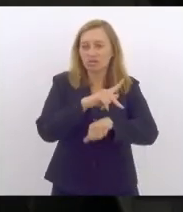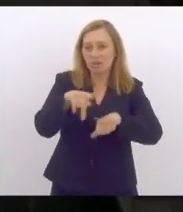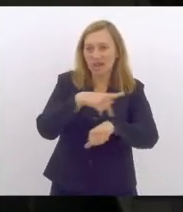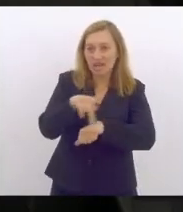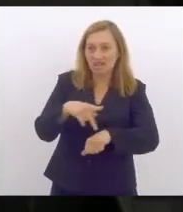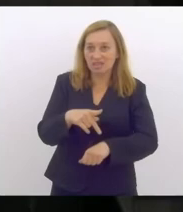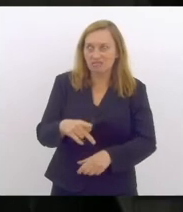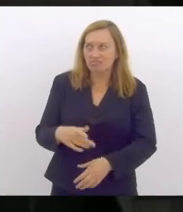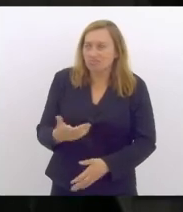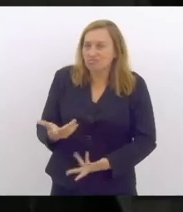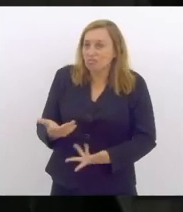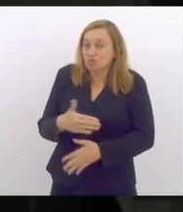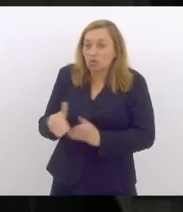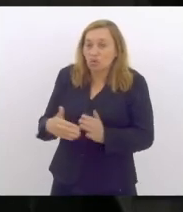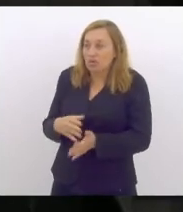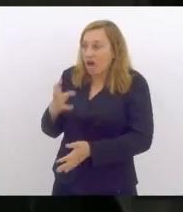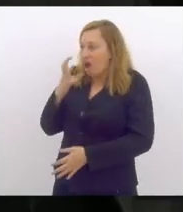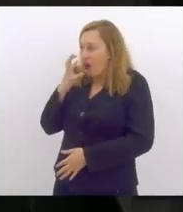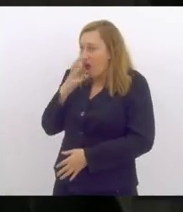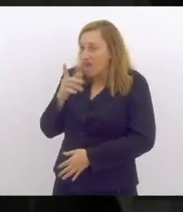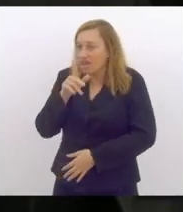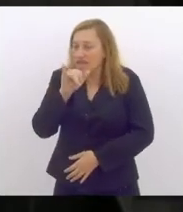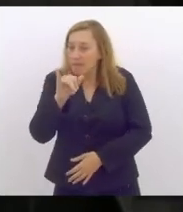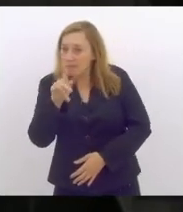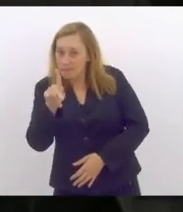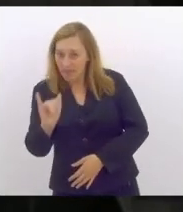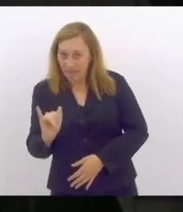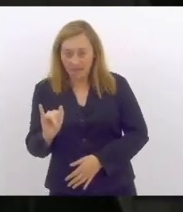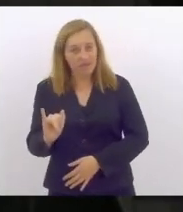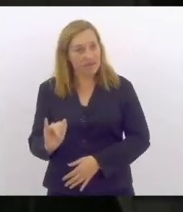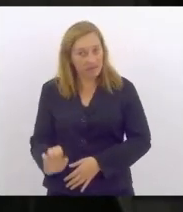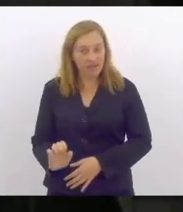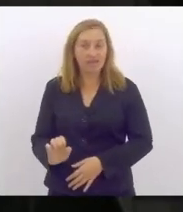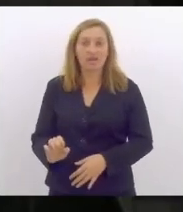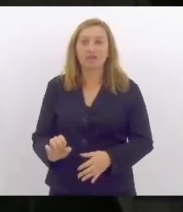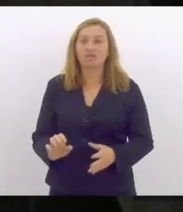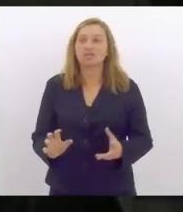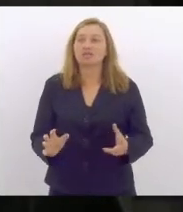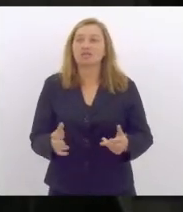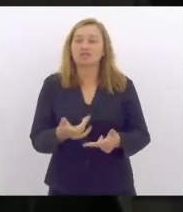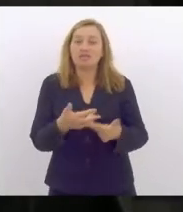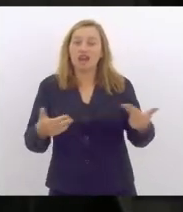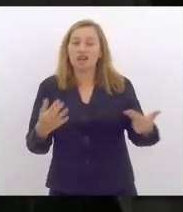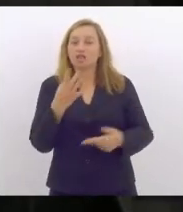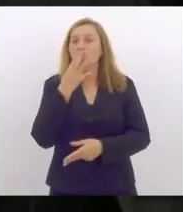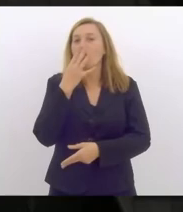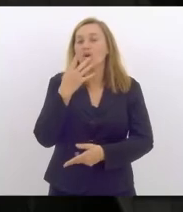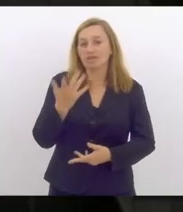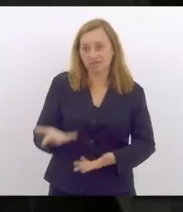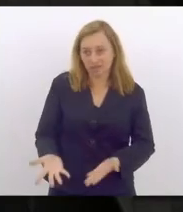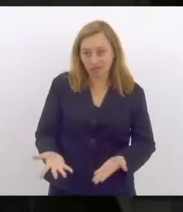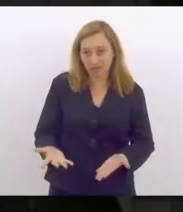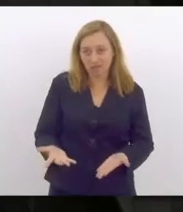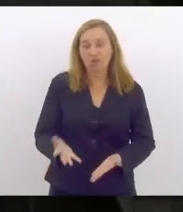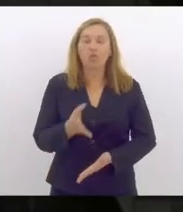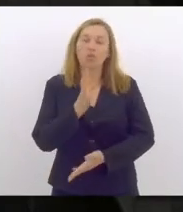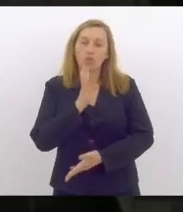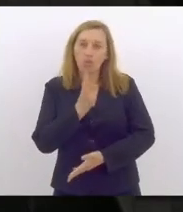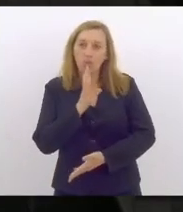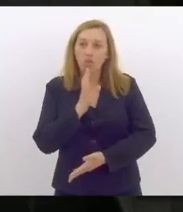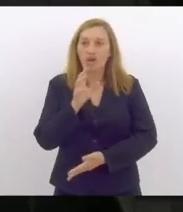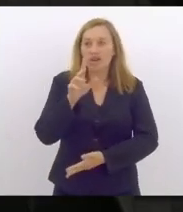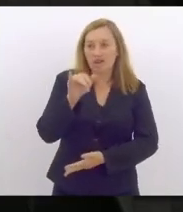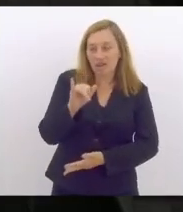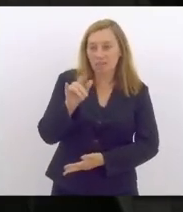não admire, é o ipê. O ipê com a sua gama de cores. Né? Só conhece o